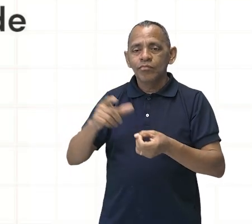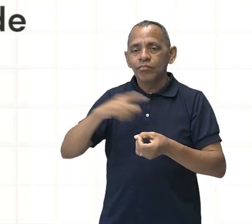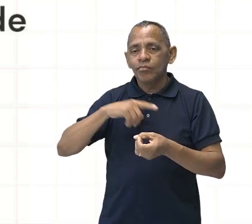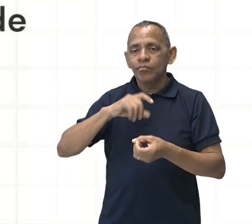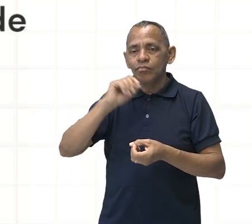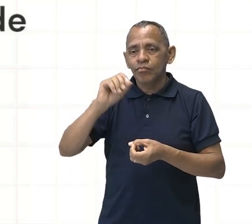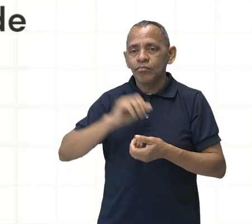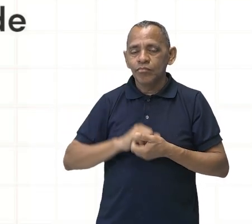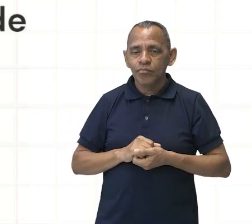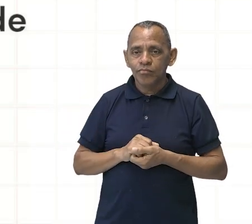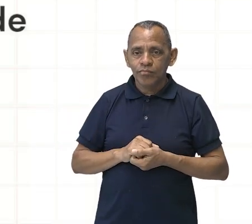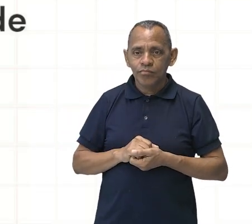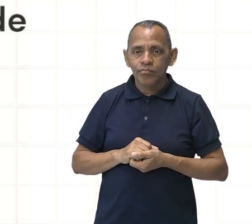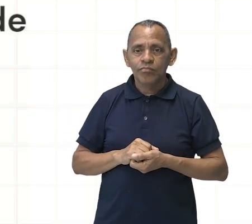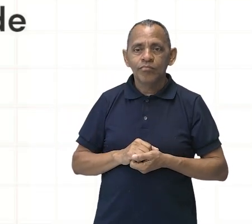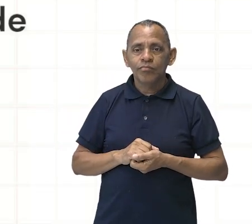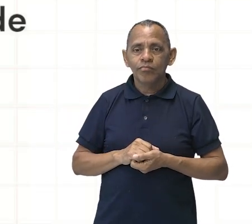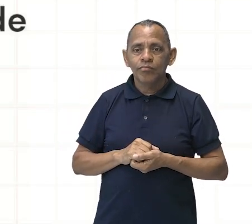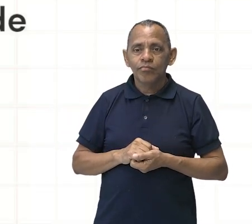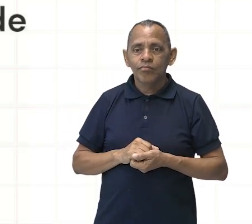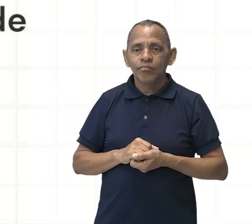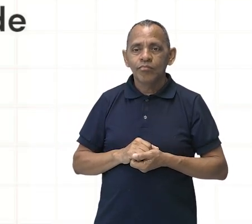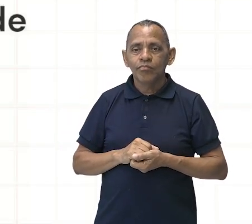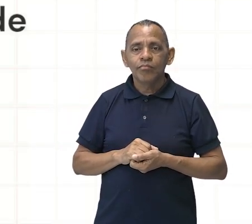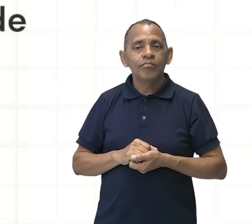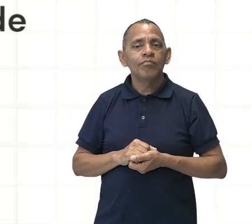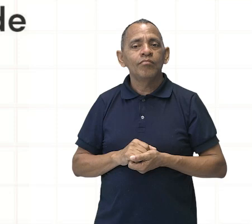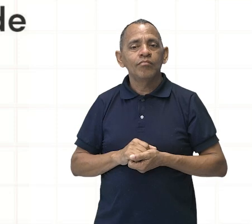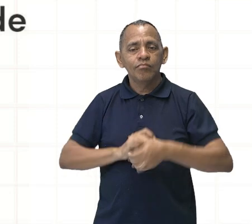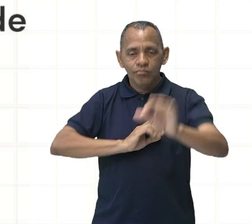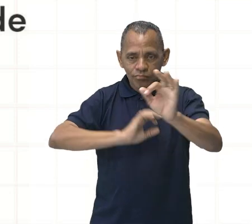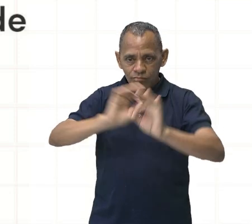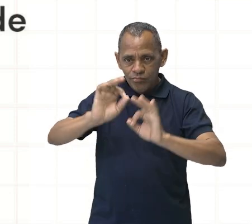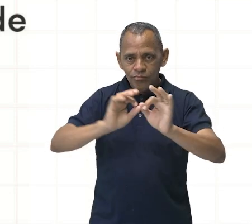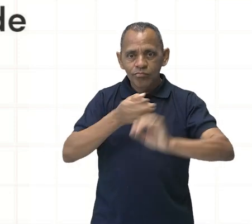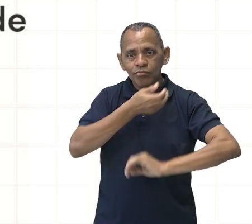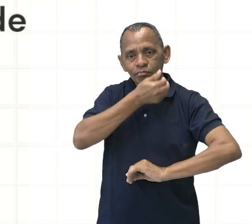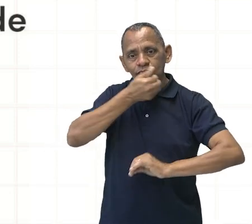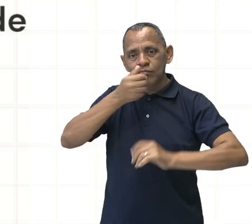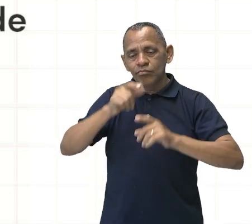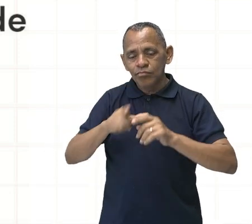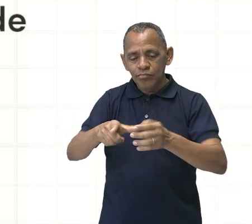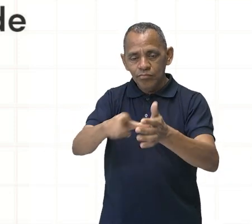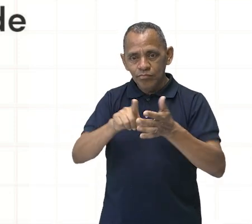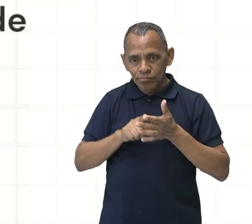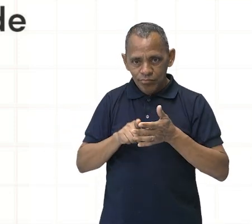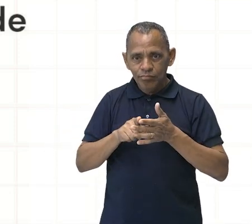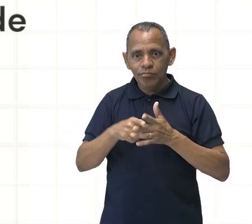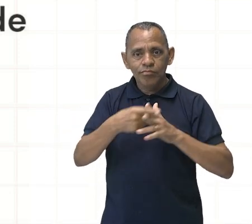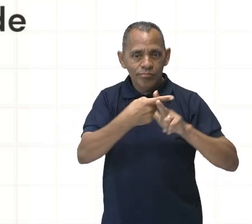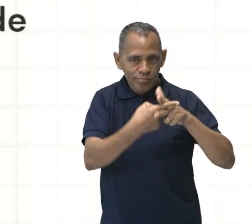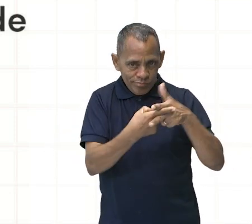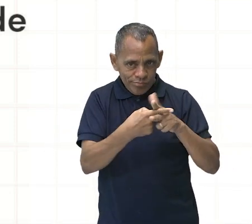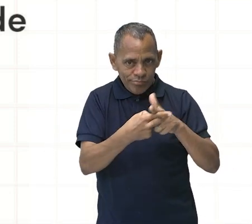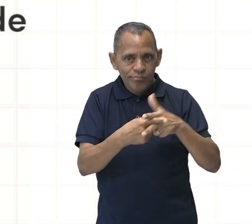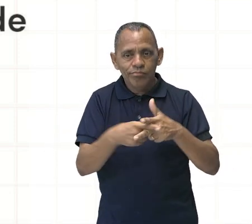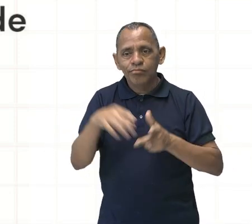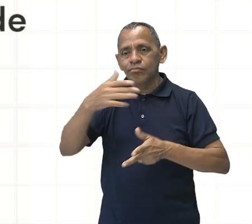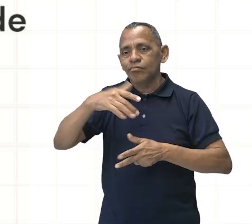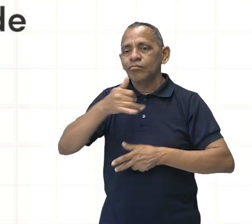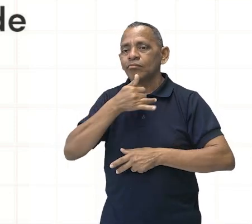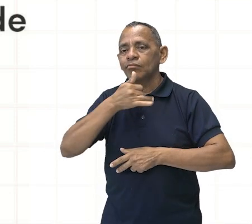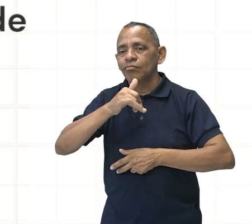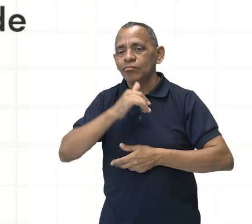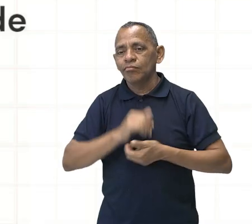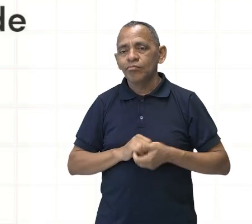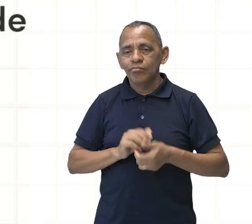ali uma manutenção preventiva no setor elétrico, certo? E nesse momento